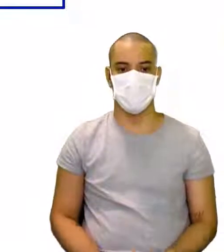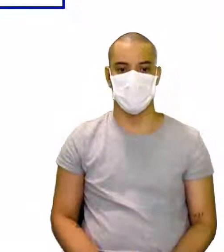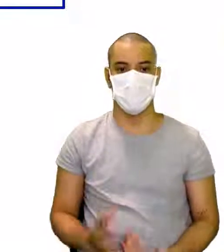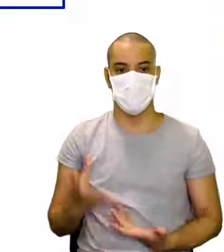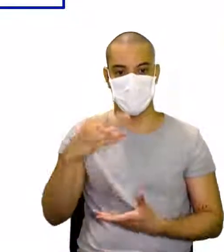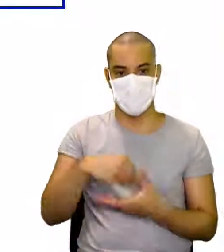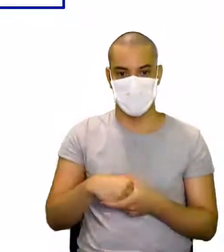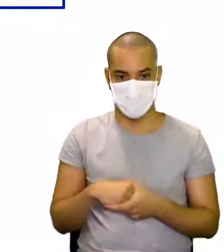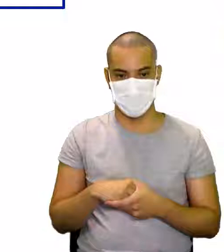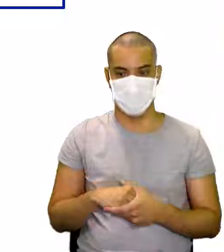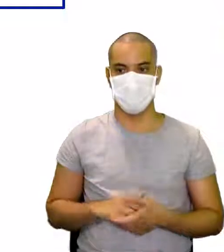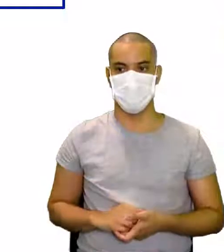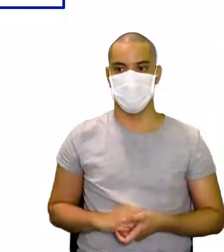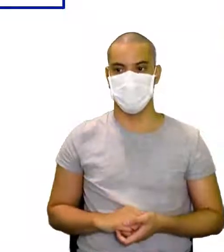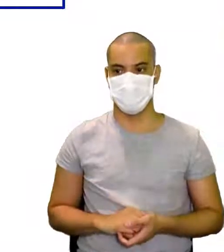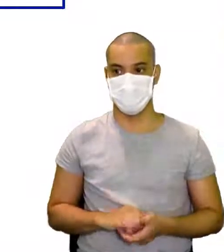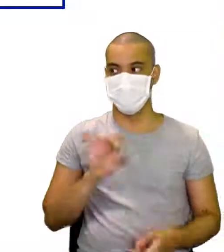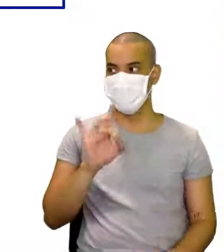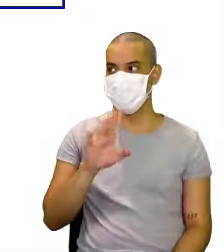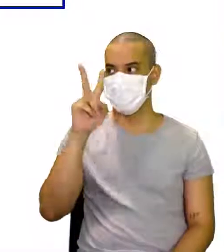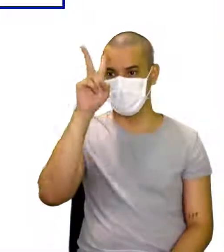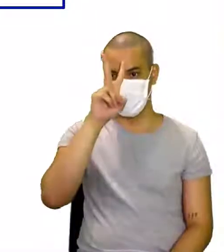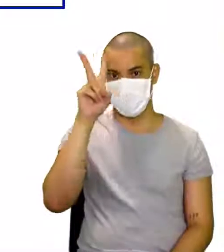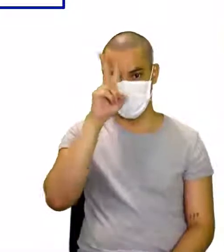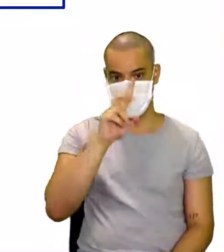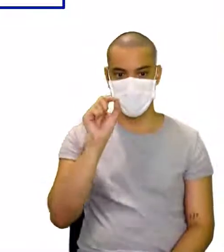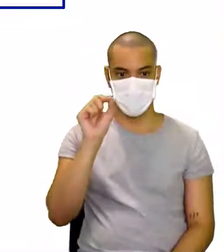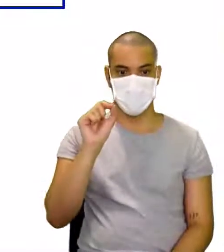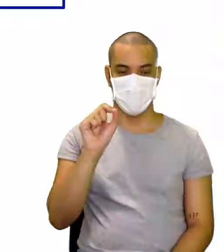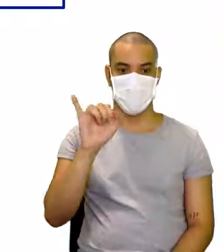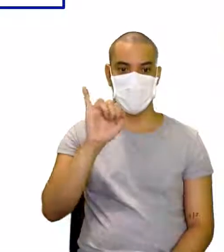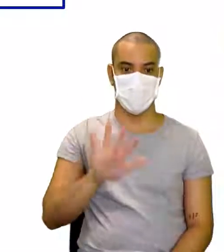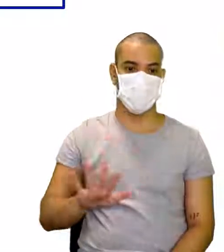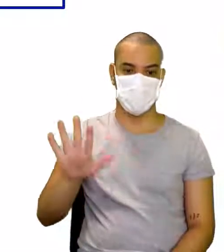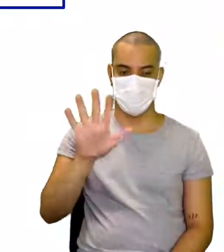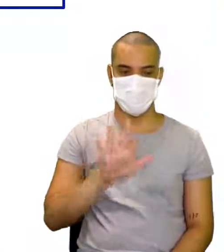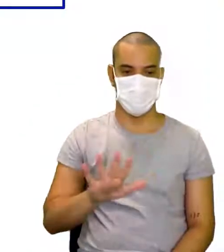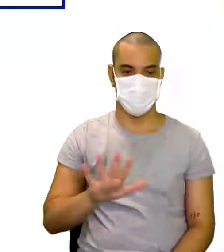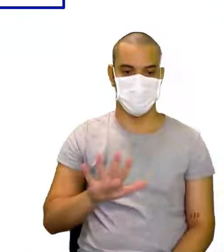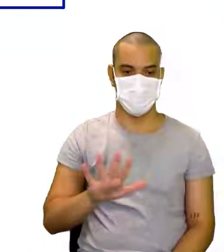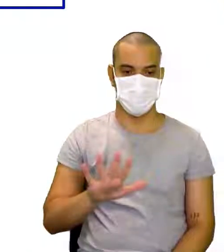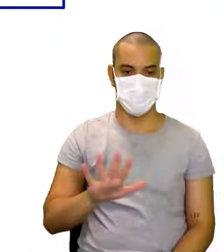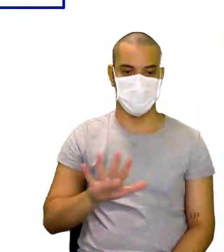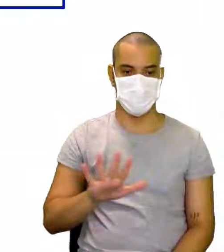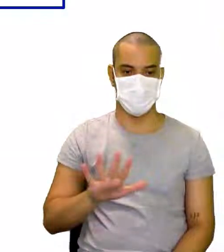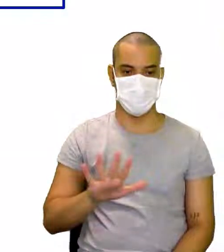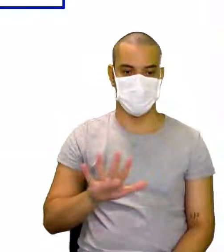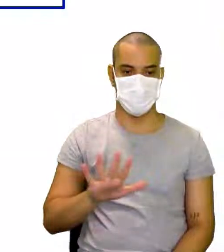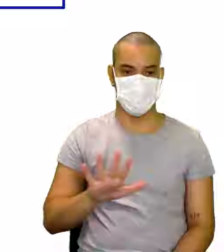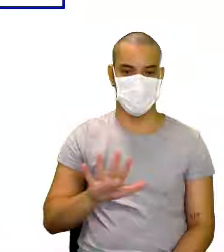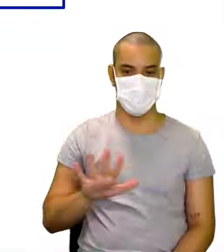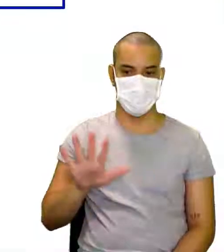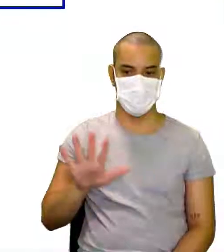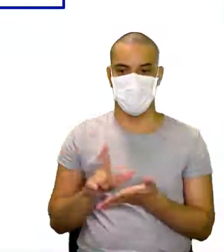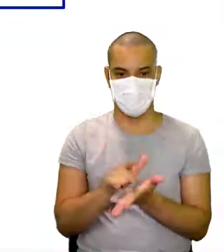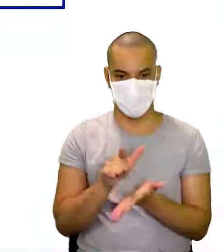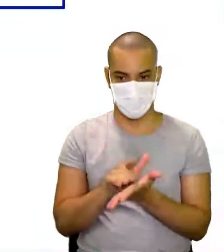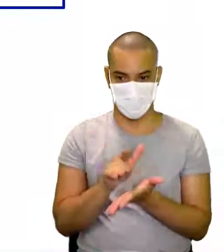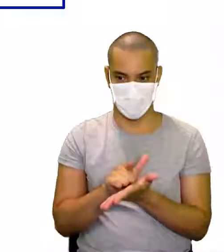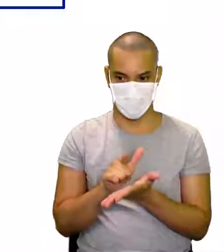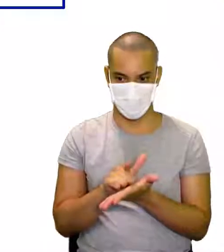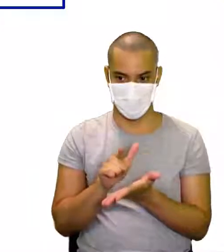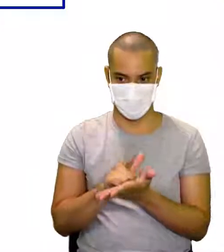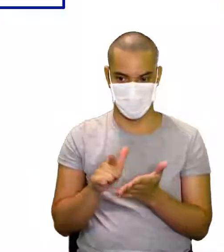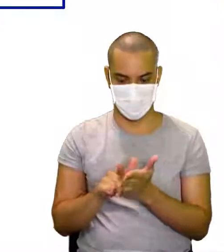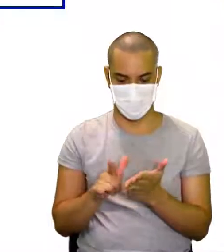externamente ao ímã. Pessoal, é só lembrar daquela imagenzinha lá da folha de papel sulfite. Bom, e essa